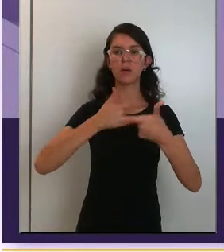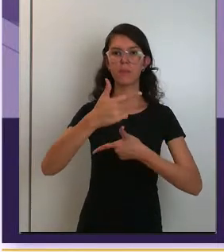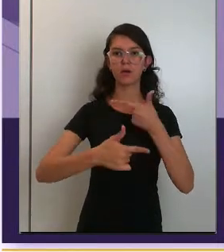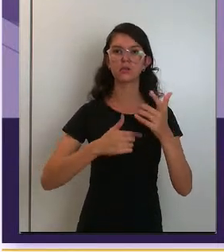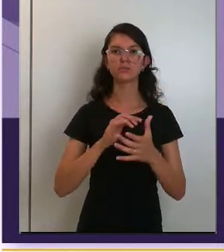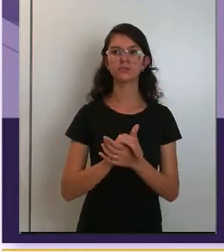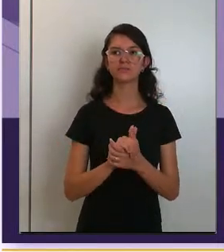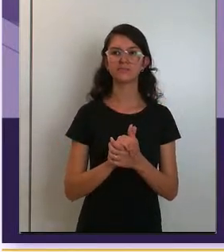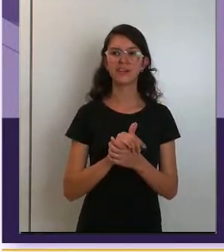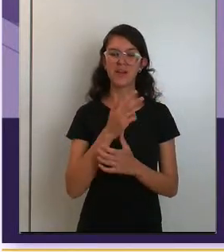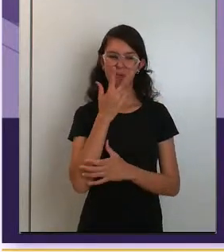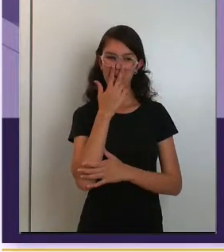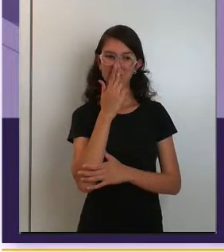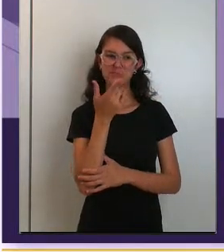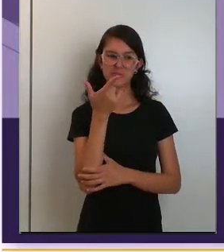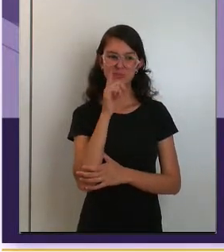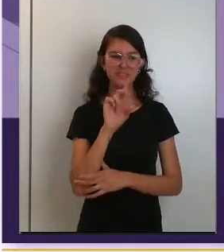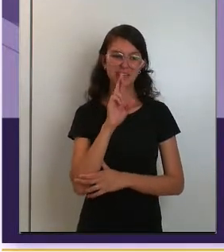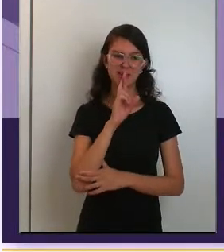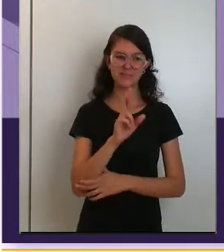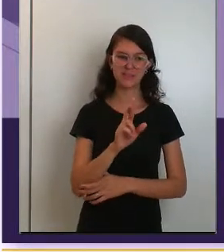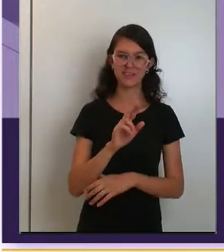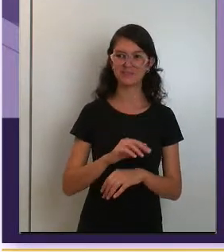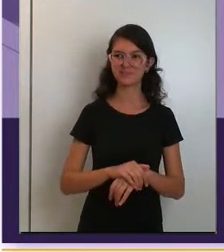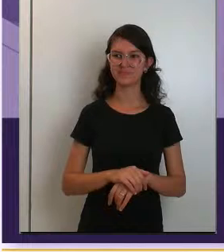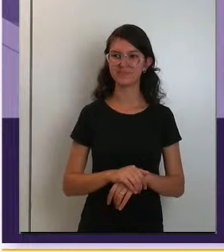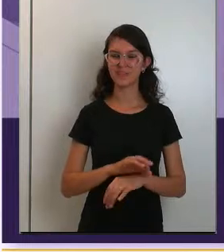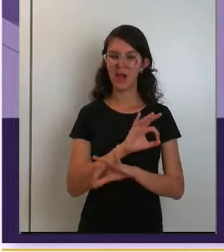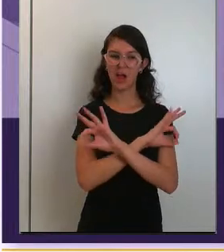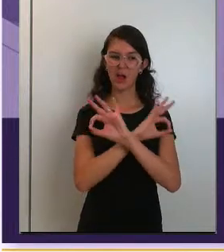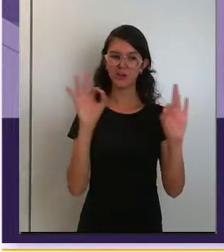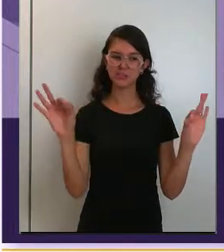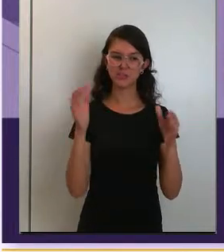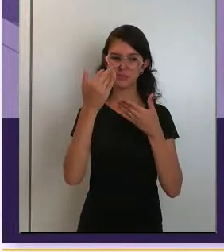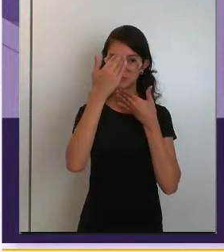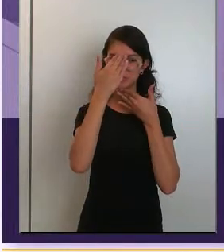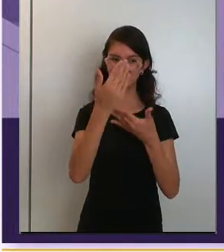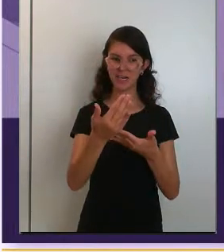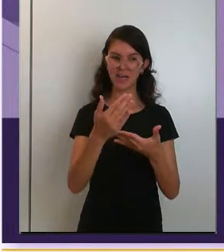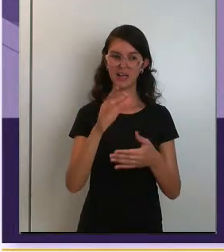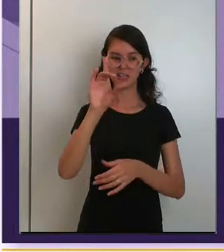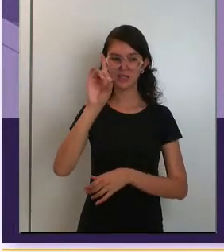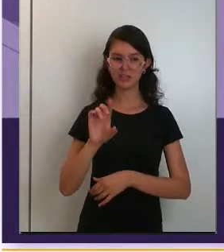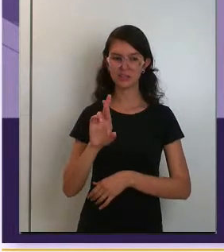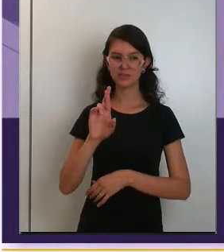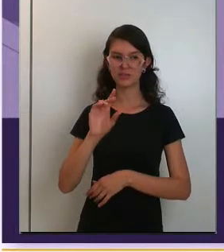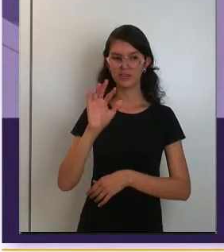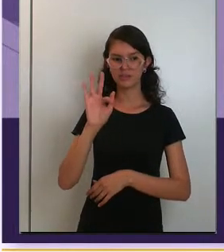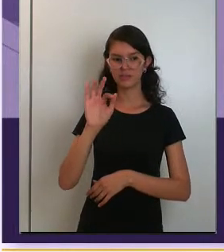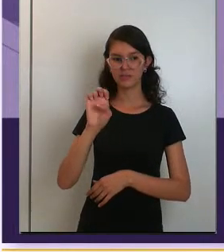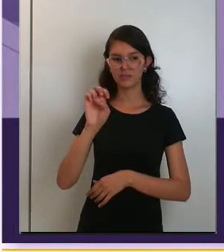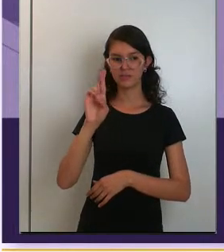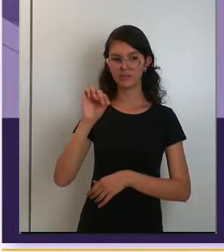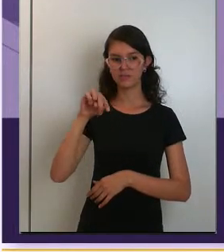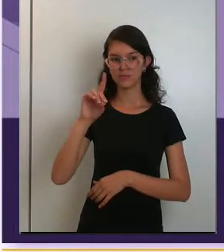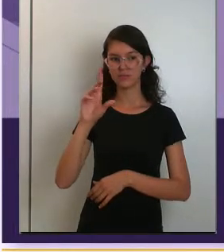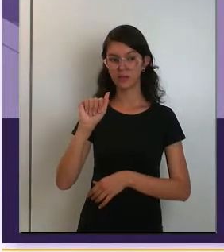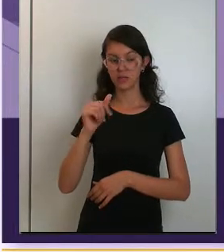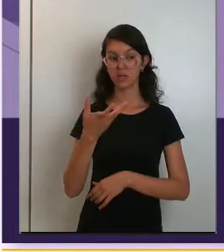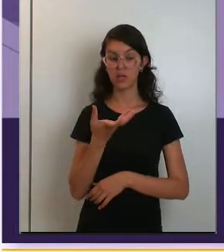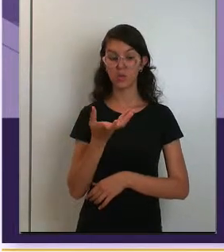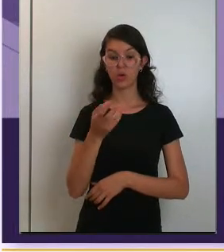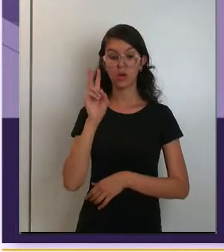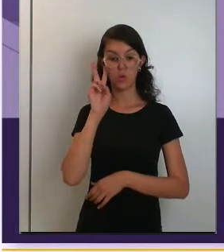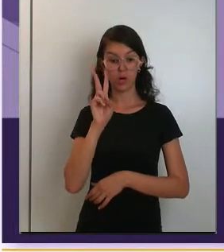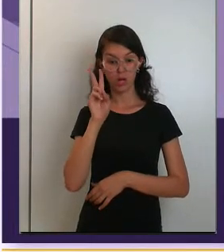que eu consegui responder. Tá ótimo, muito obrigada, doutora Fernanda. Eu gostaria de lembrar que também,